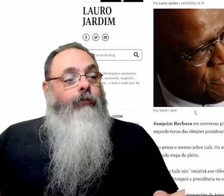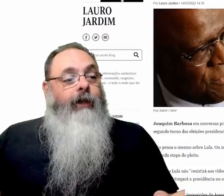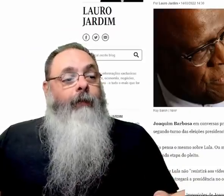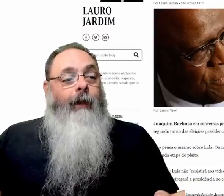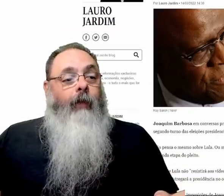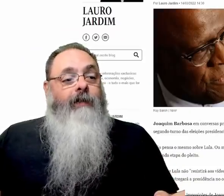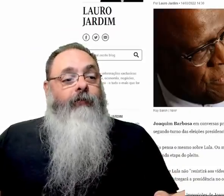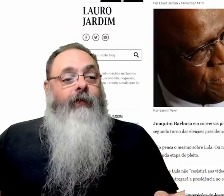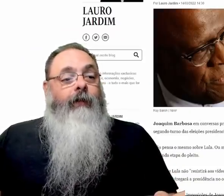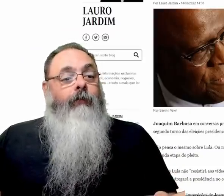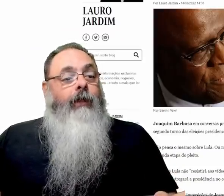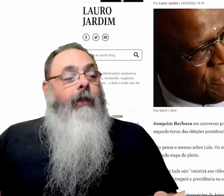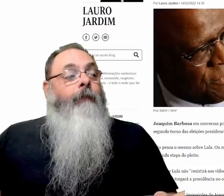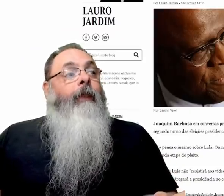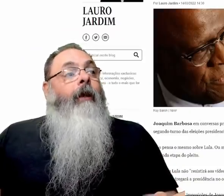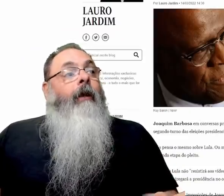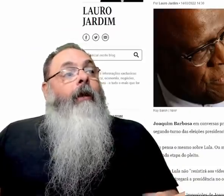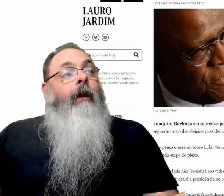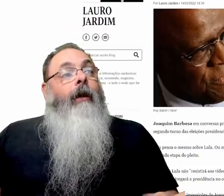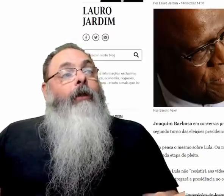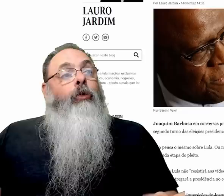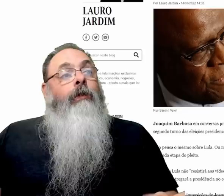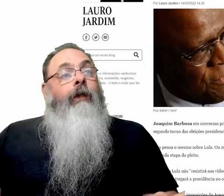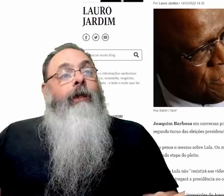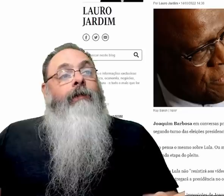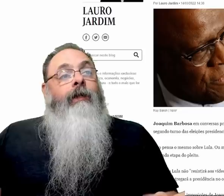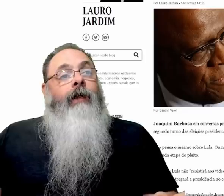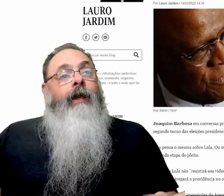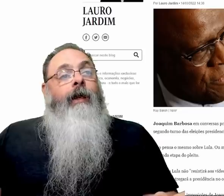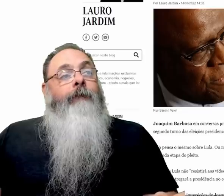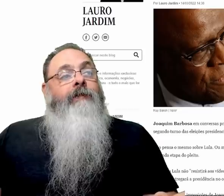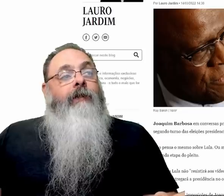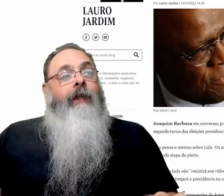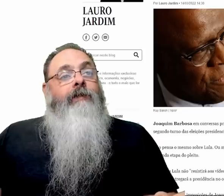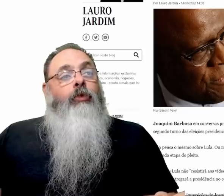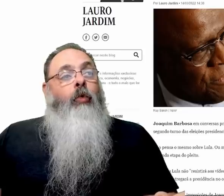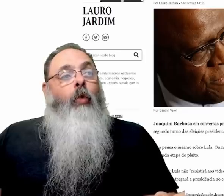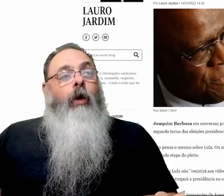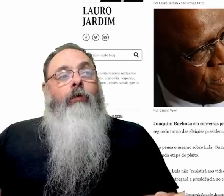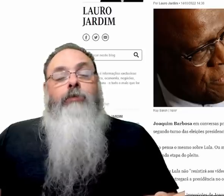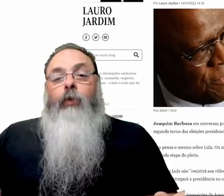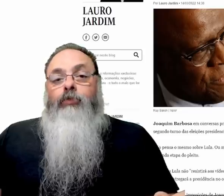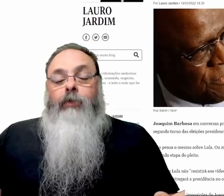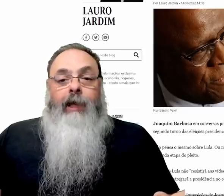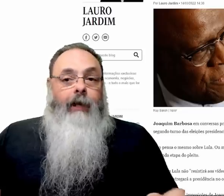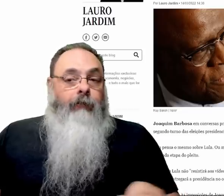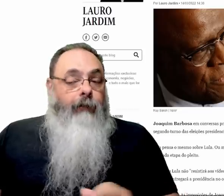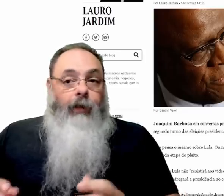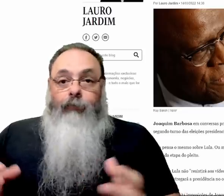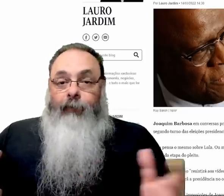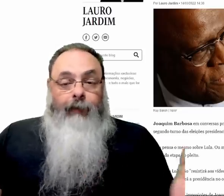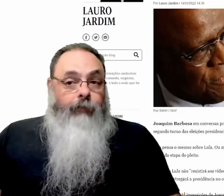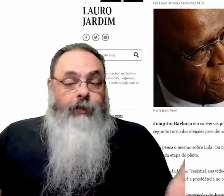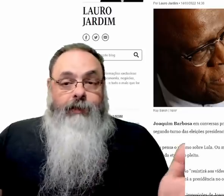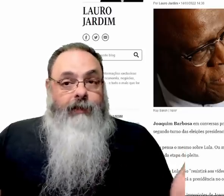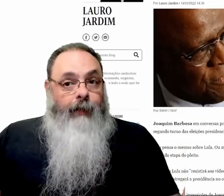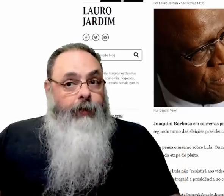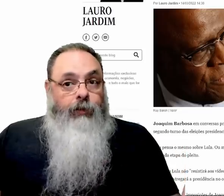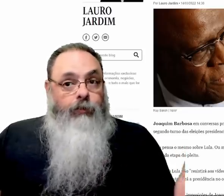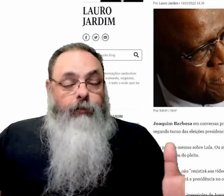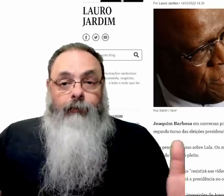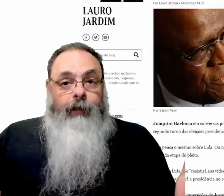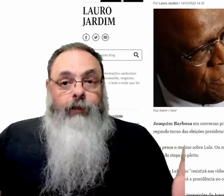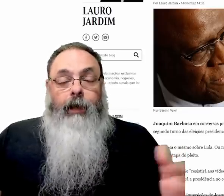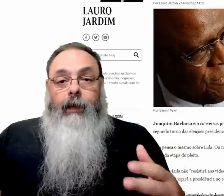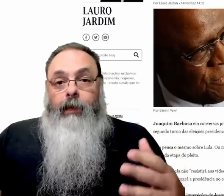o Joaquim Barbosa falando que Lula entregar a presidência no Polo de bolsonaro eu fato a gente